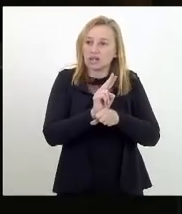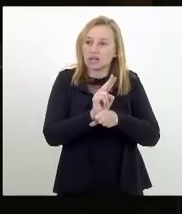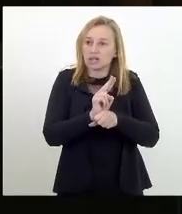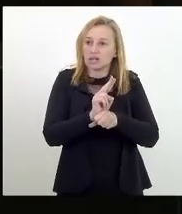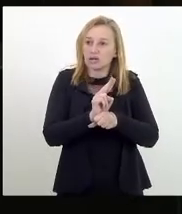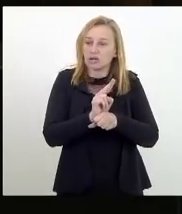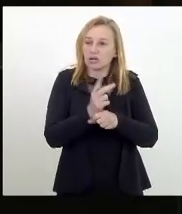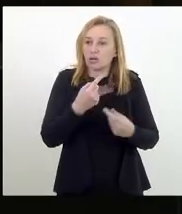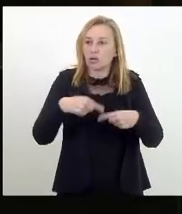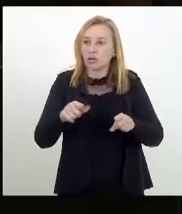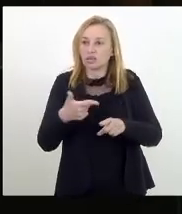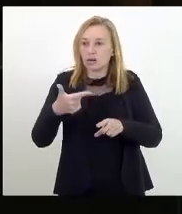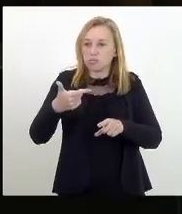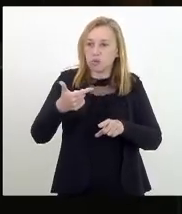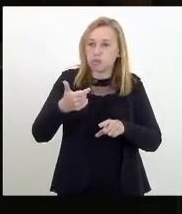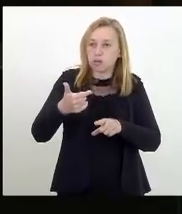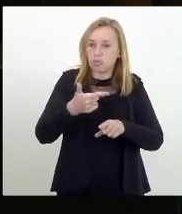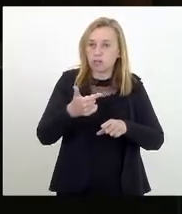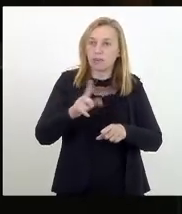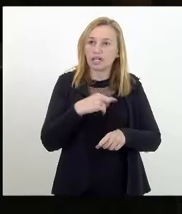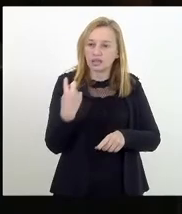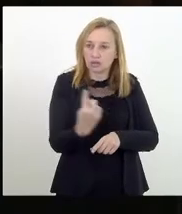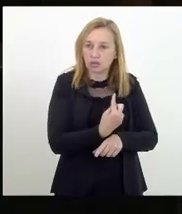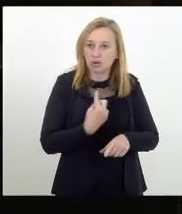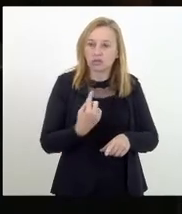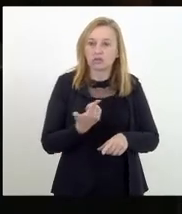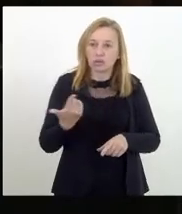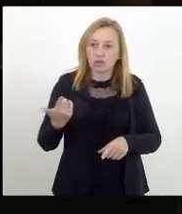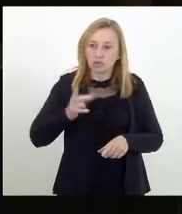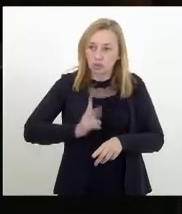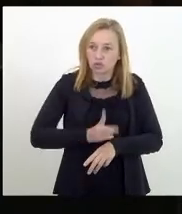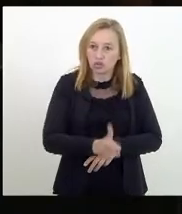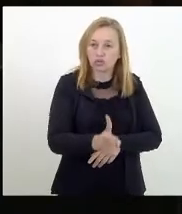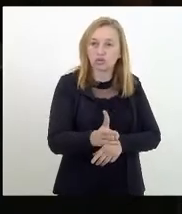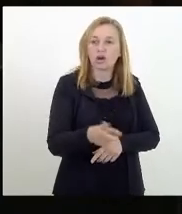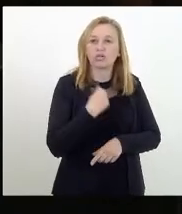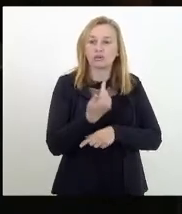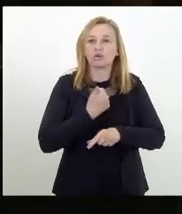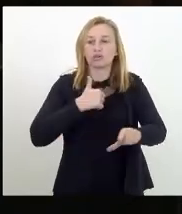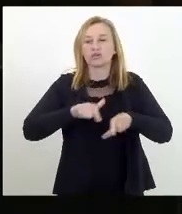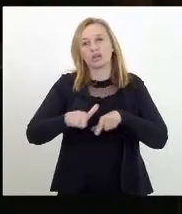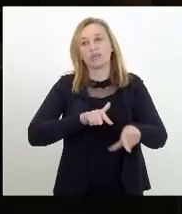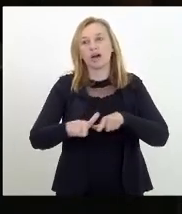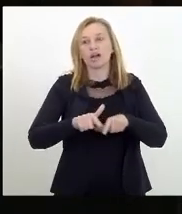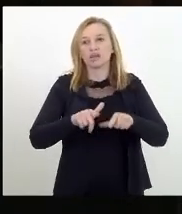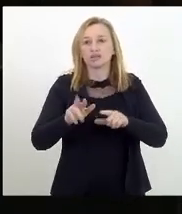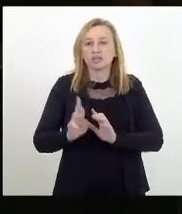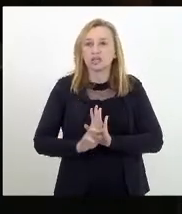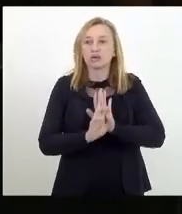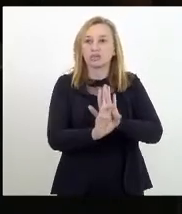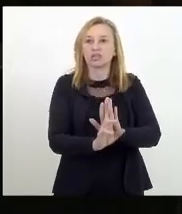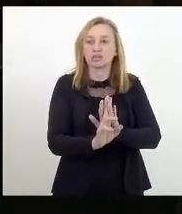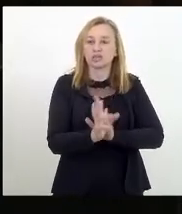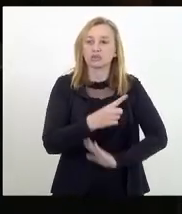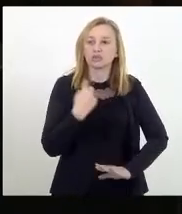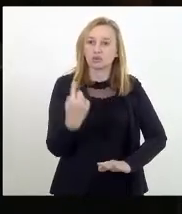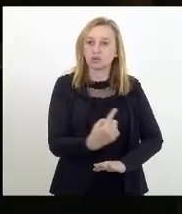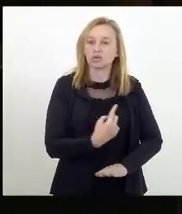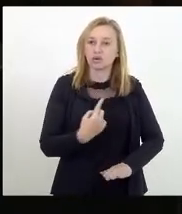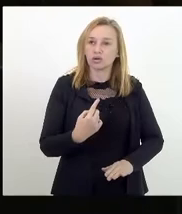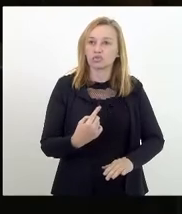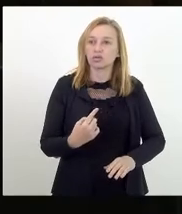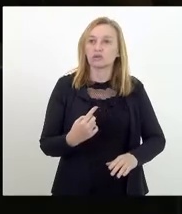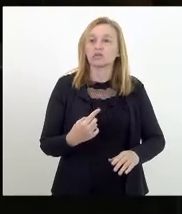agem continuarmos exercendo e essa representatividade essa representatividade e produz não se a gente